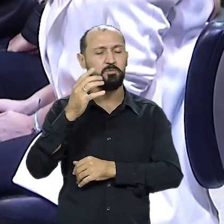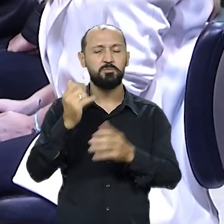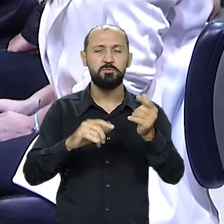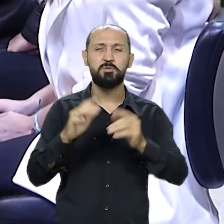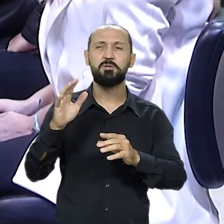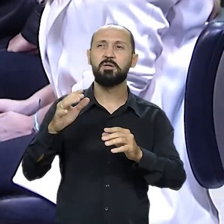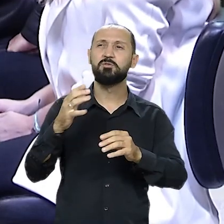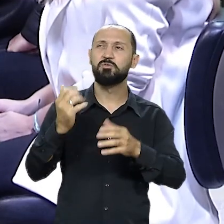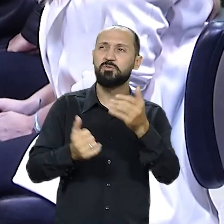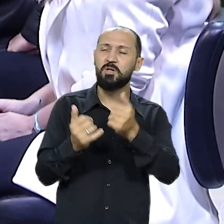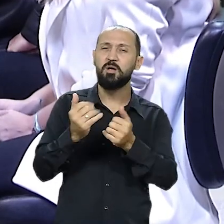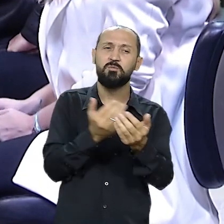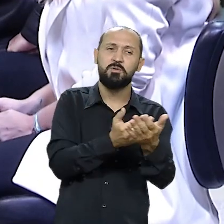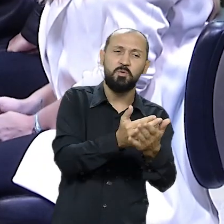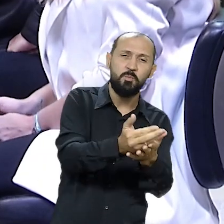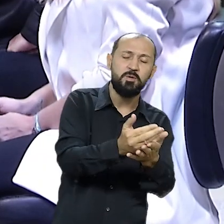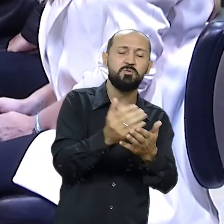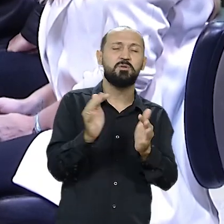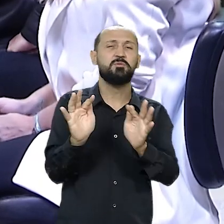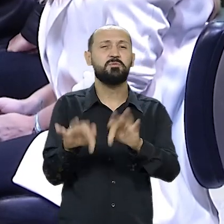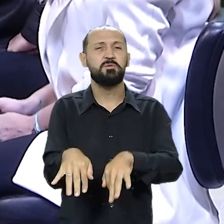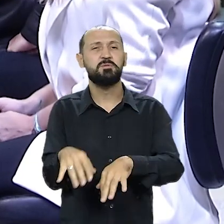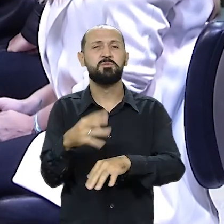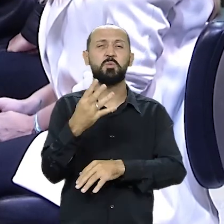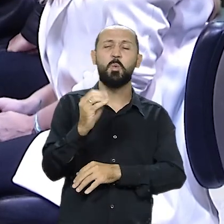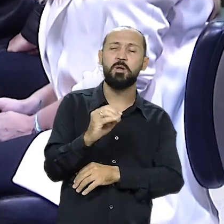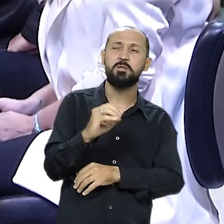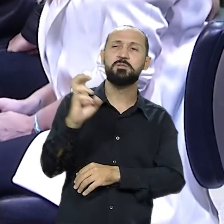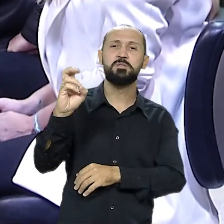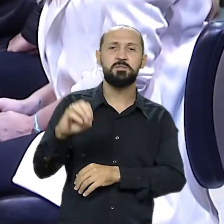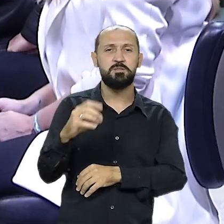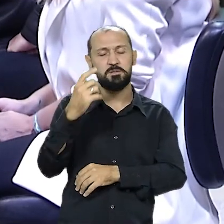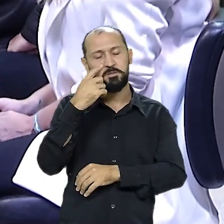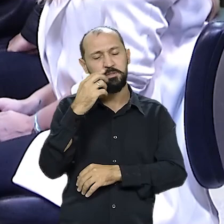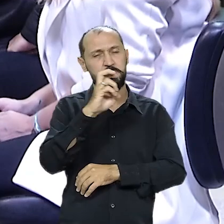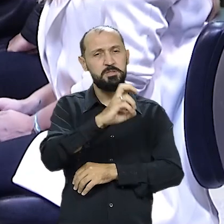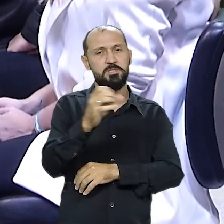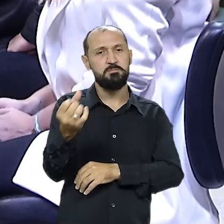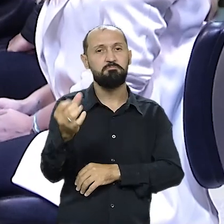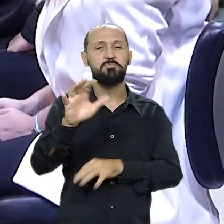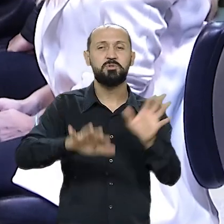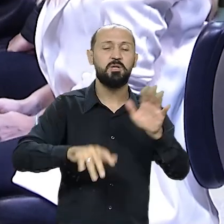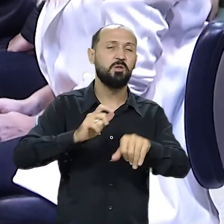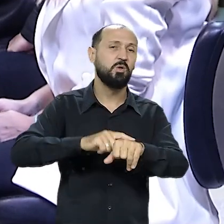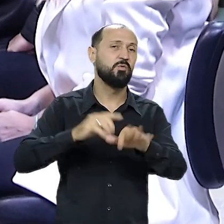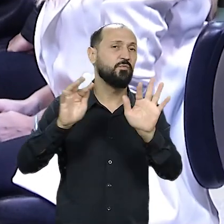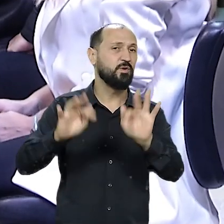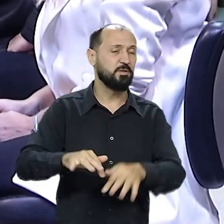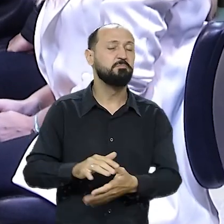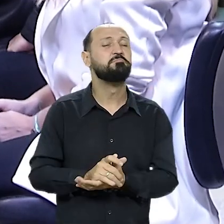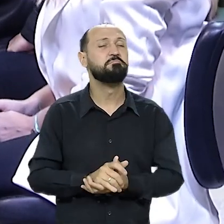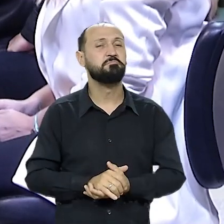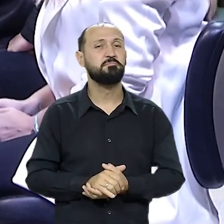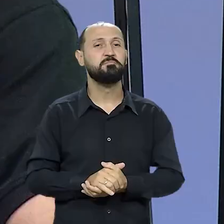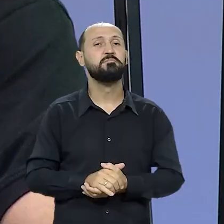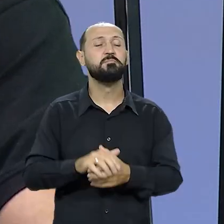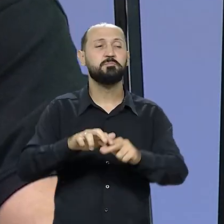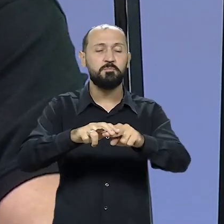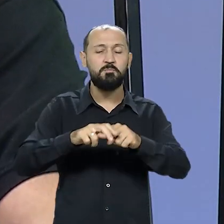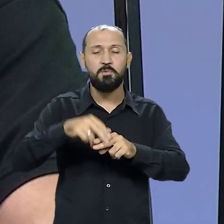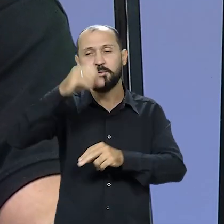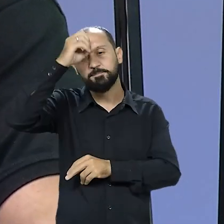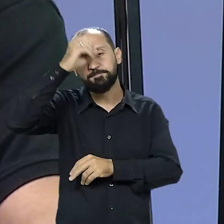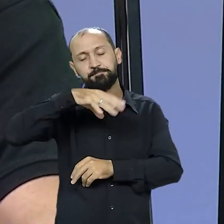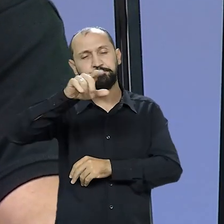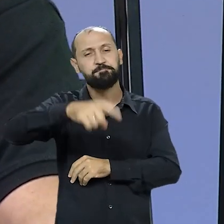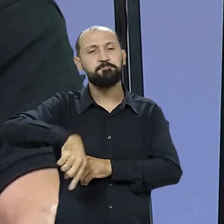Tem animal que já está no final da lactação, outros estão no começo, alguns de 40, 50 e outros lá de 5, 6, que já está no finalzinho. Então, por